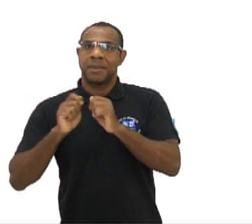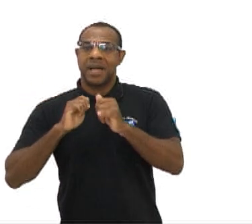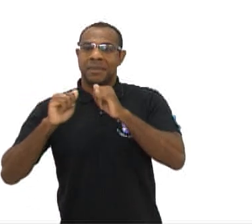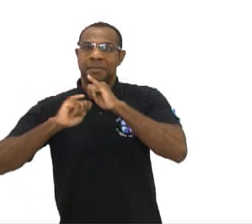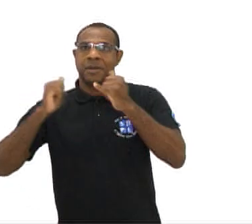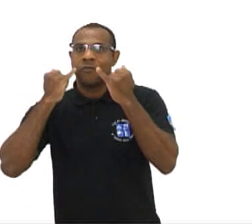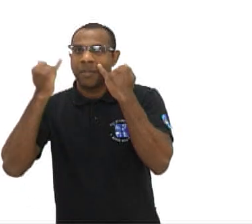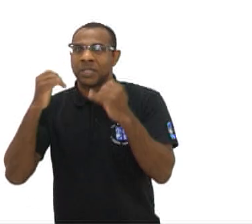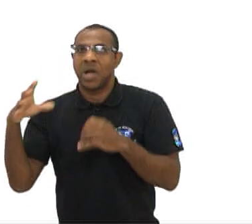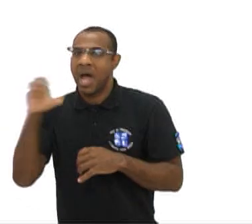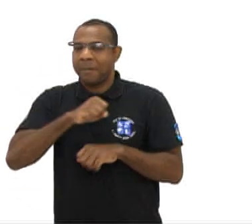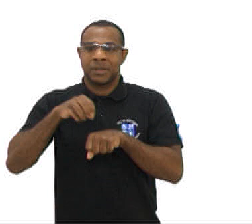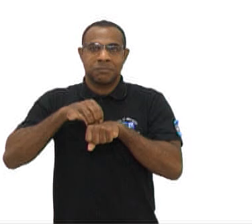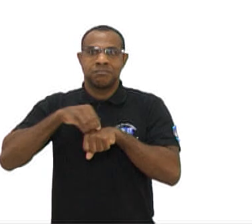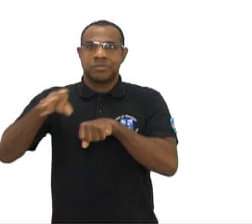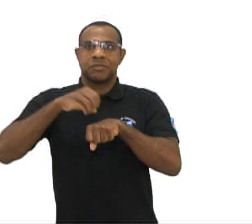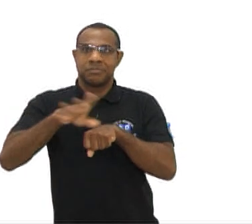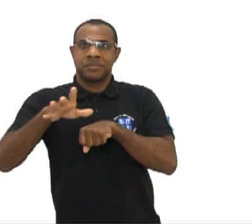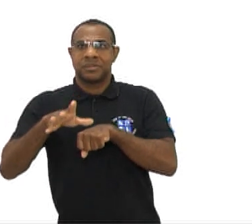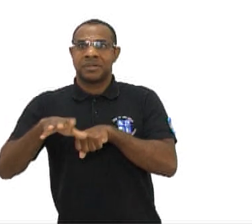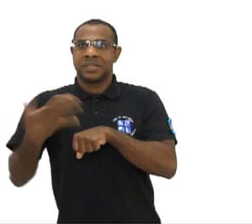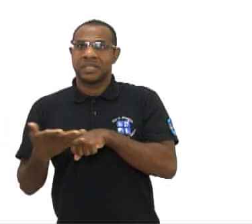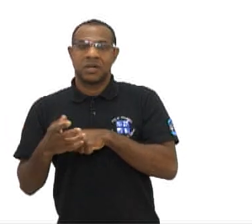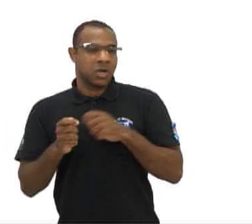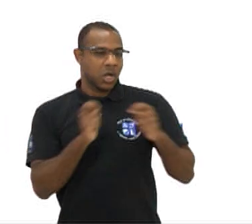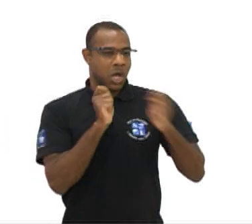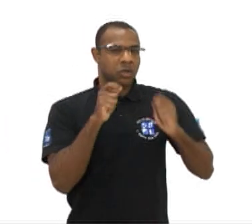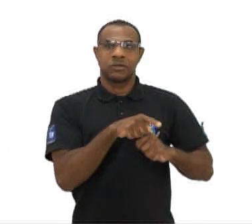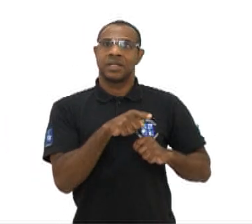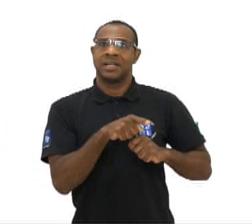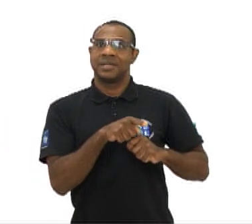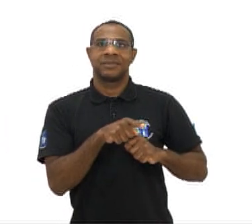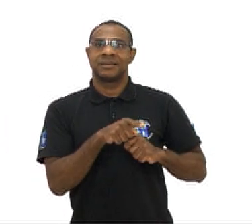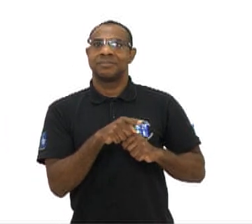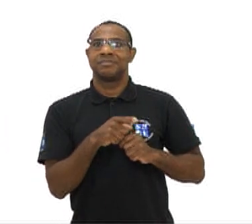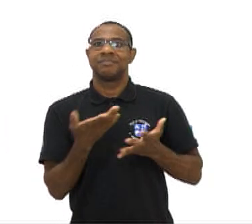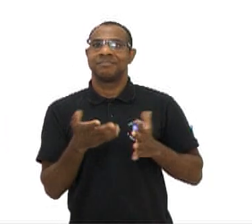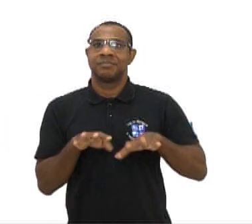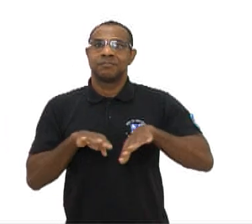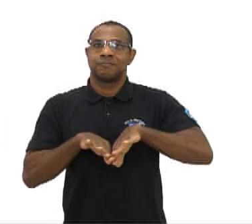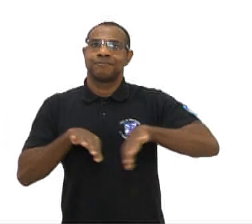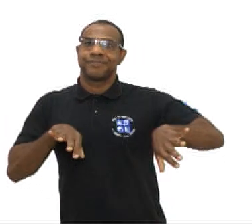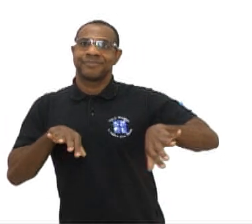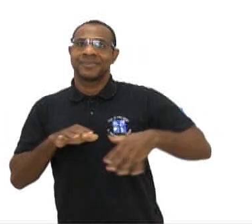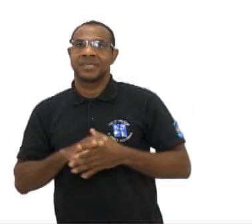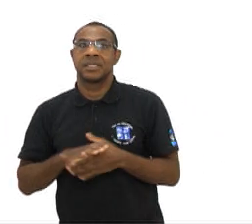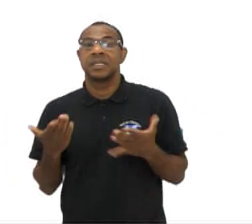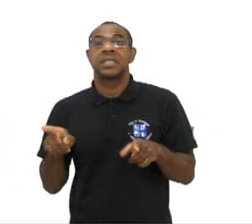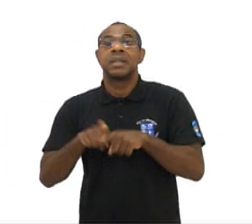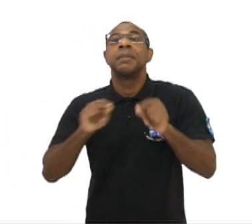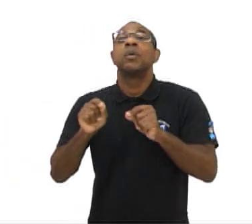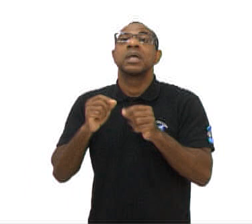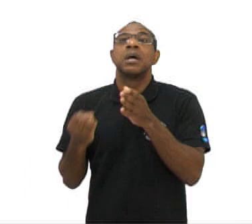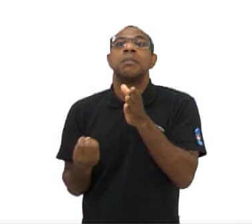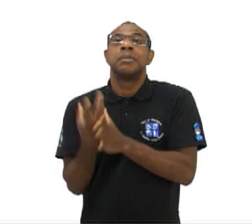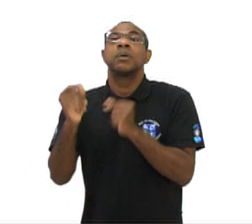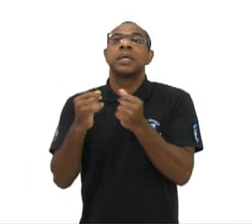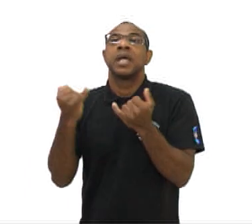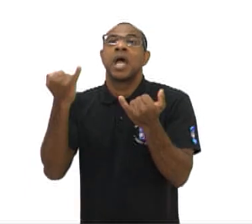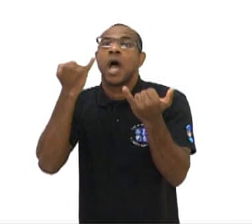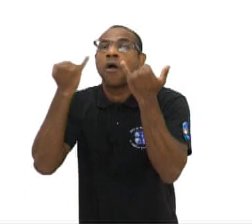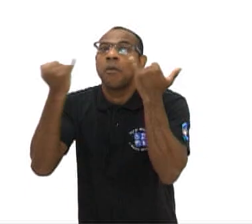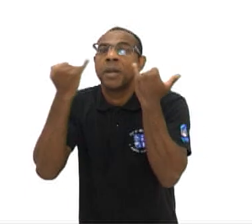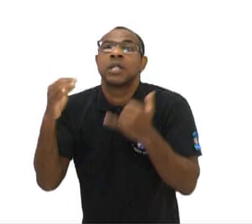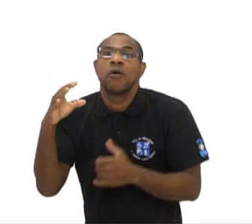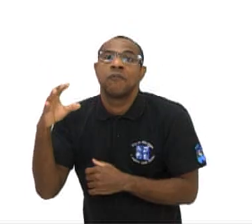têm o Facebook, mais de 1,5 bilhão. E o surgimento das notícias falsas,